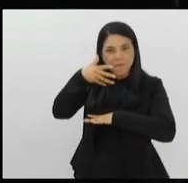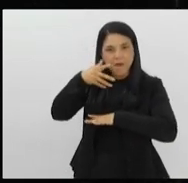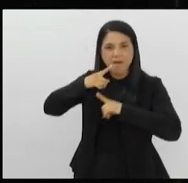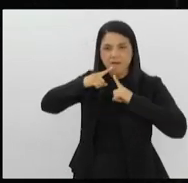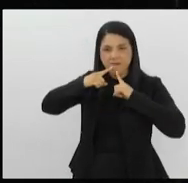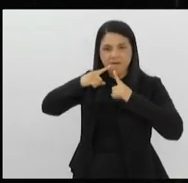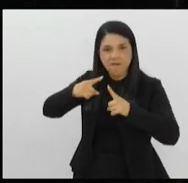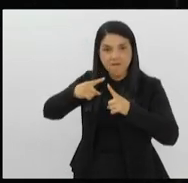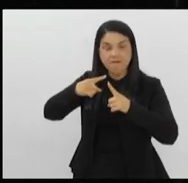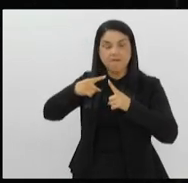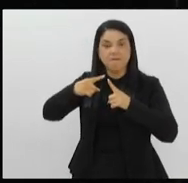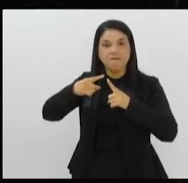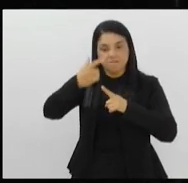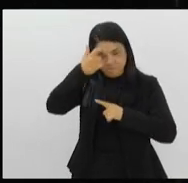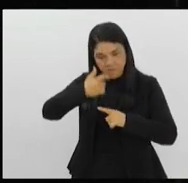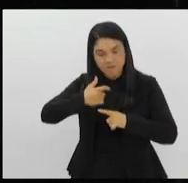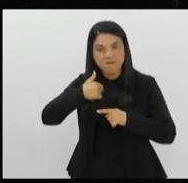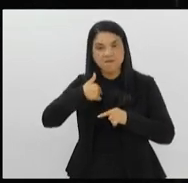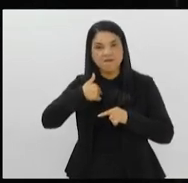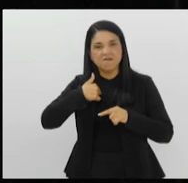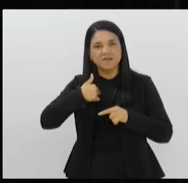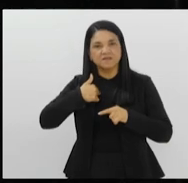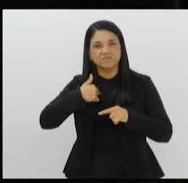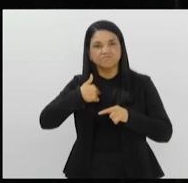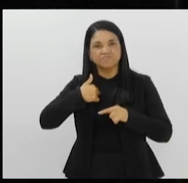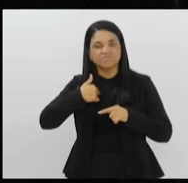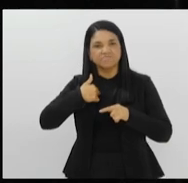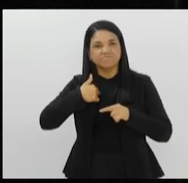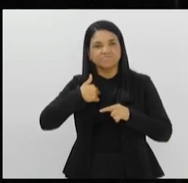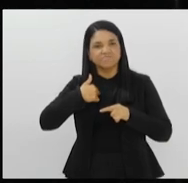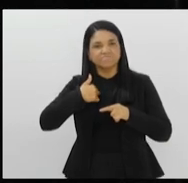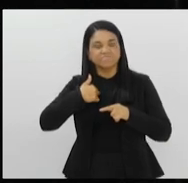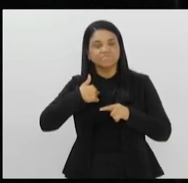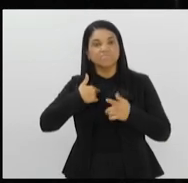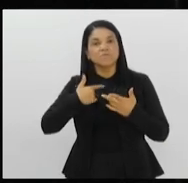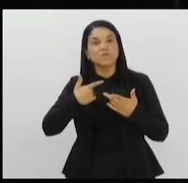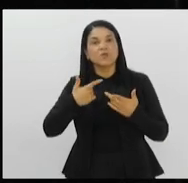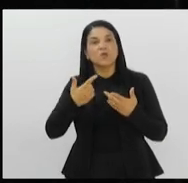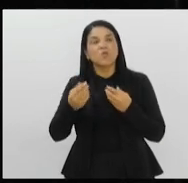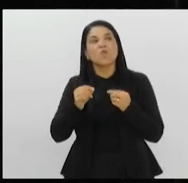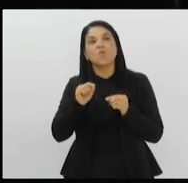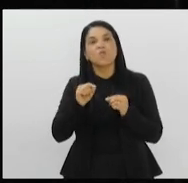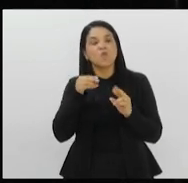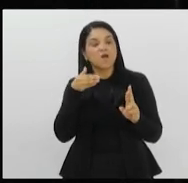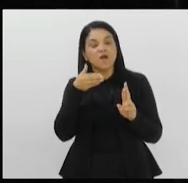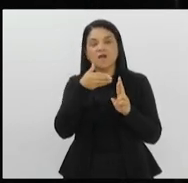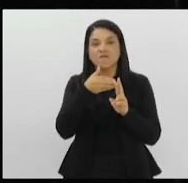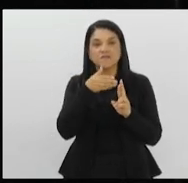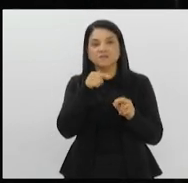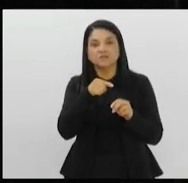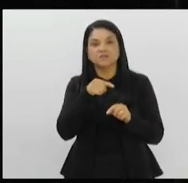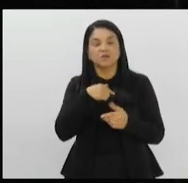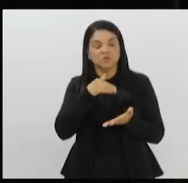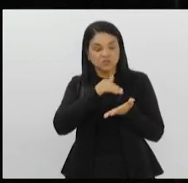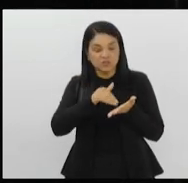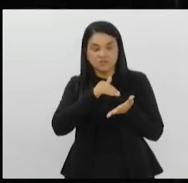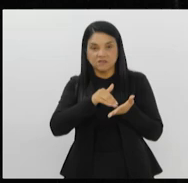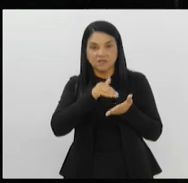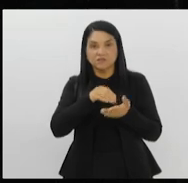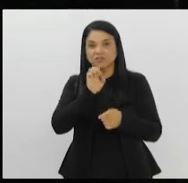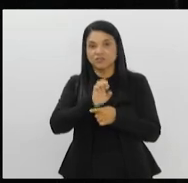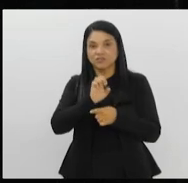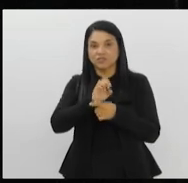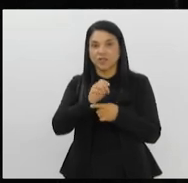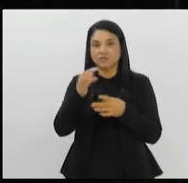é, até de uma forma um pouco mais contundente, com relação ao secretário de Estado de Turismo, que é